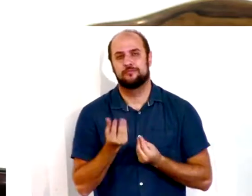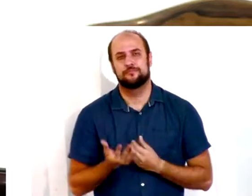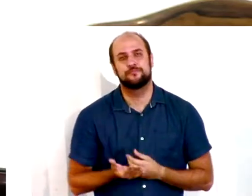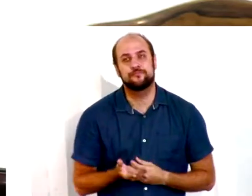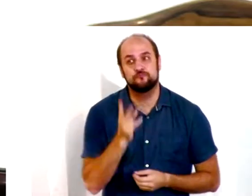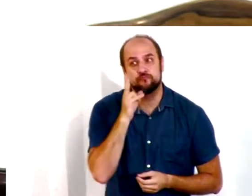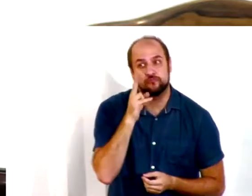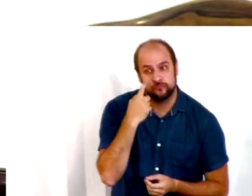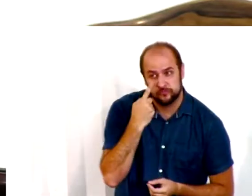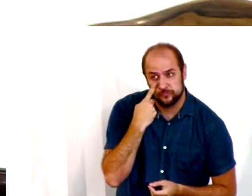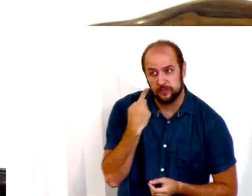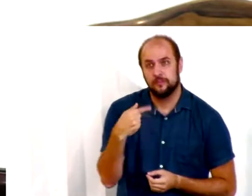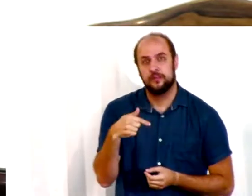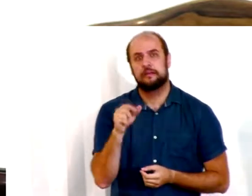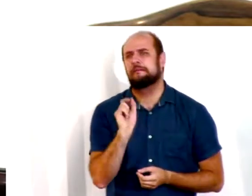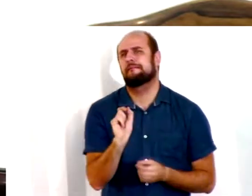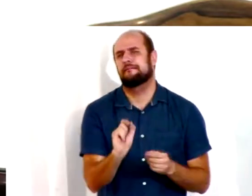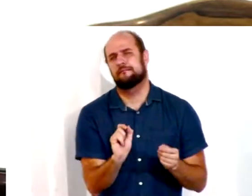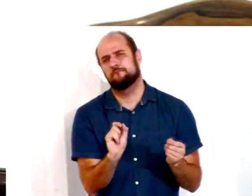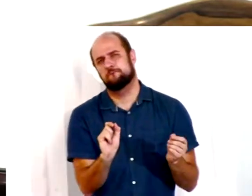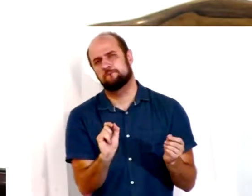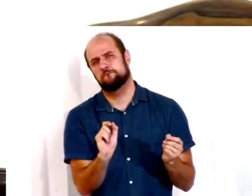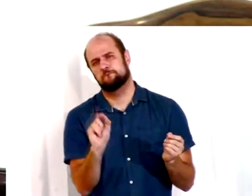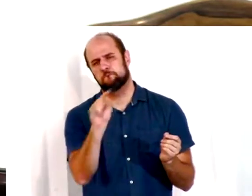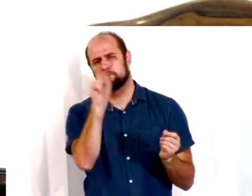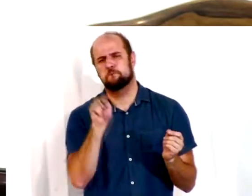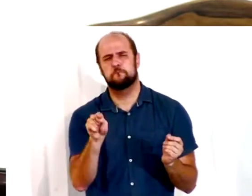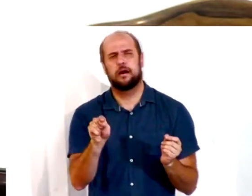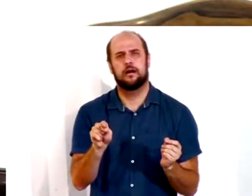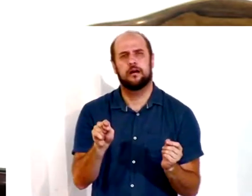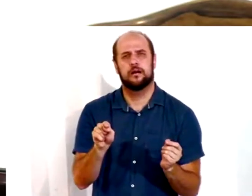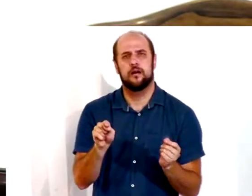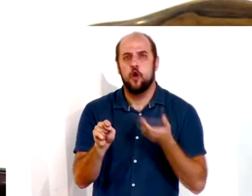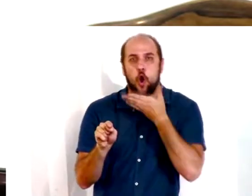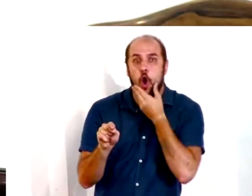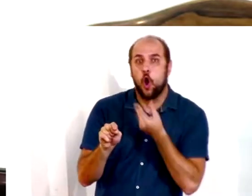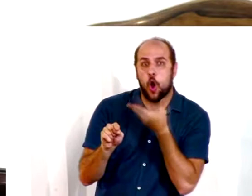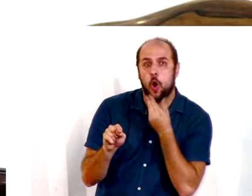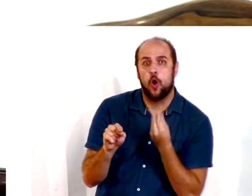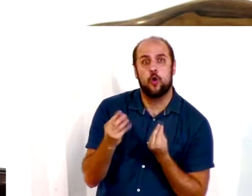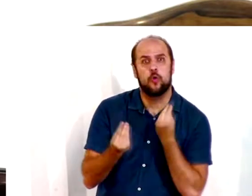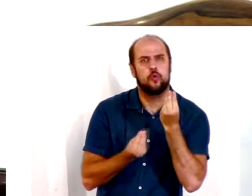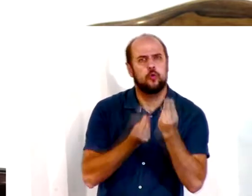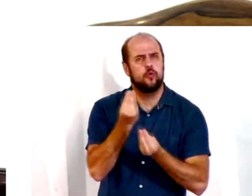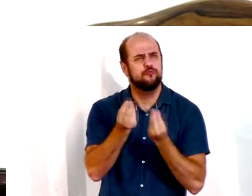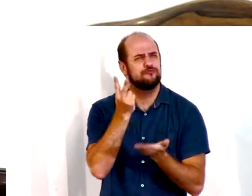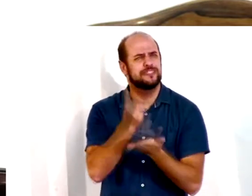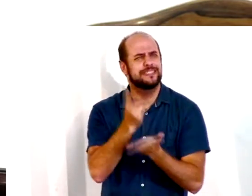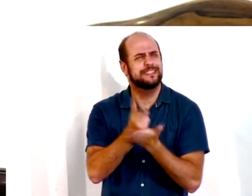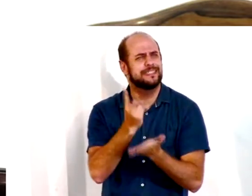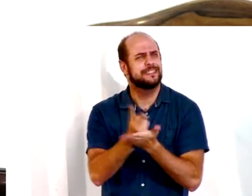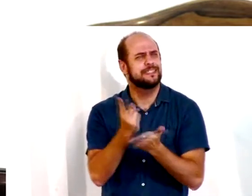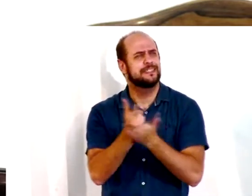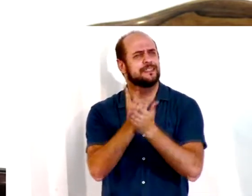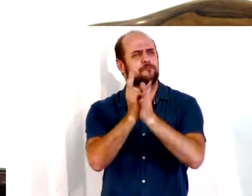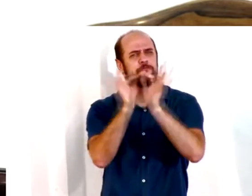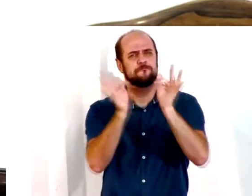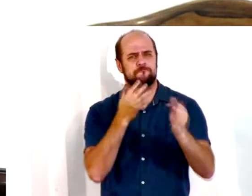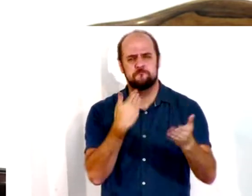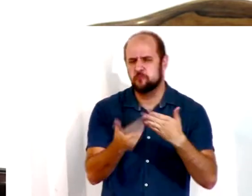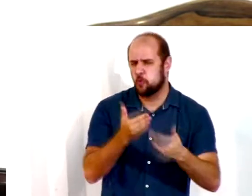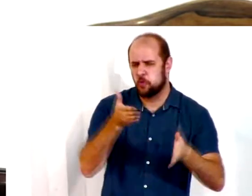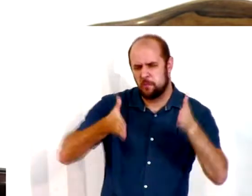está a grande questão. Qual ser humano consegue o tempo todo, em